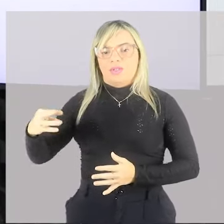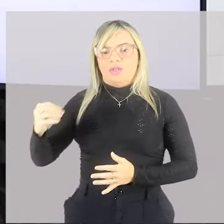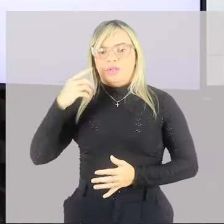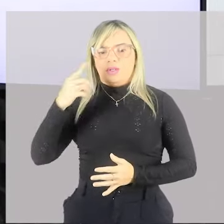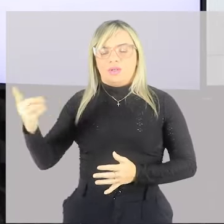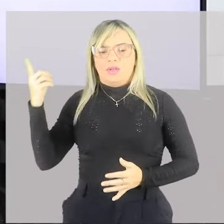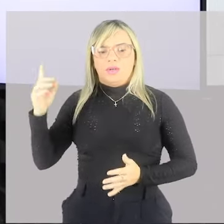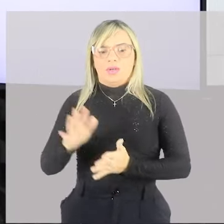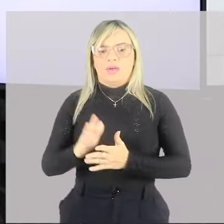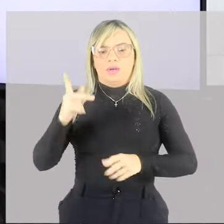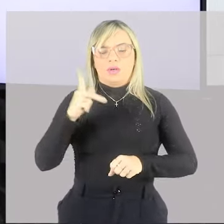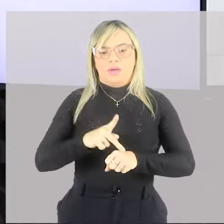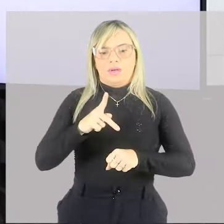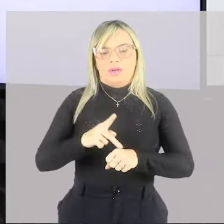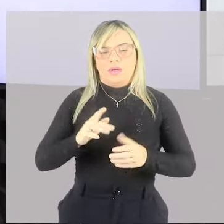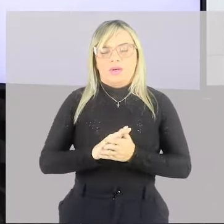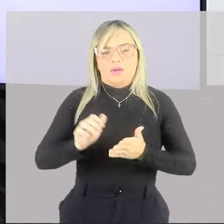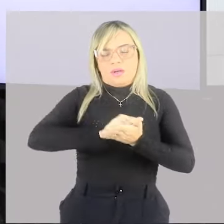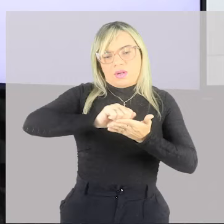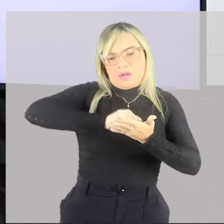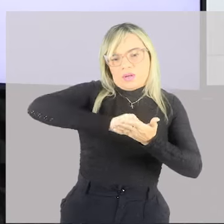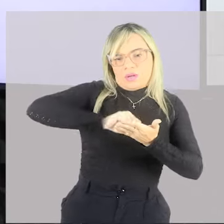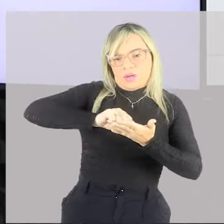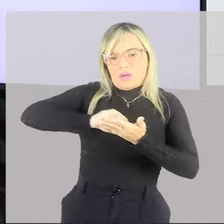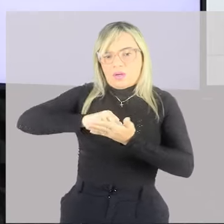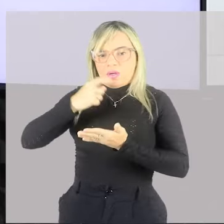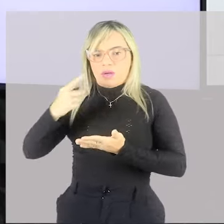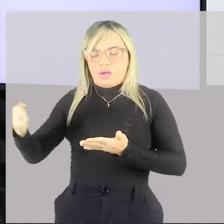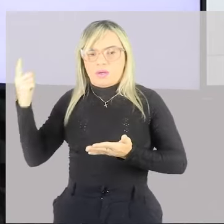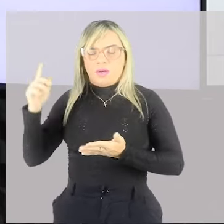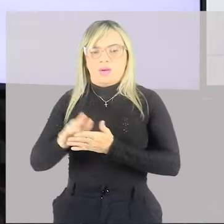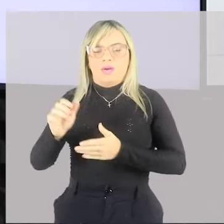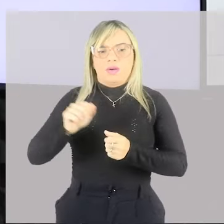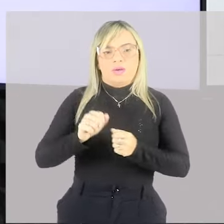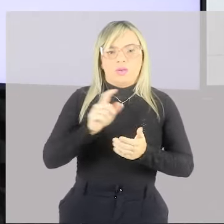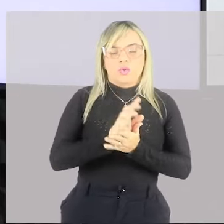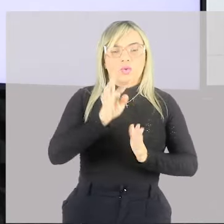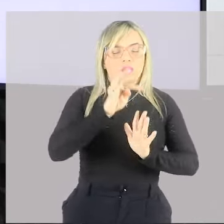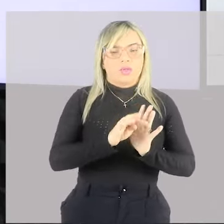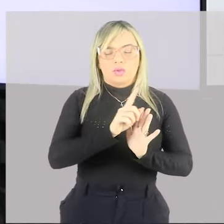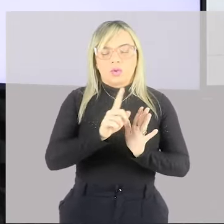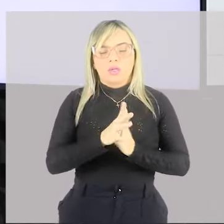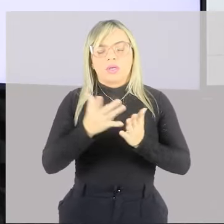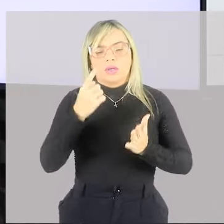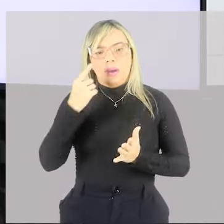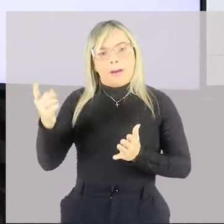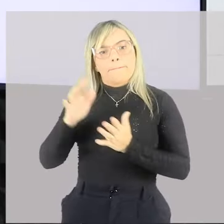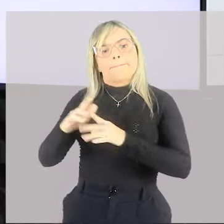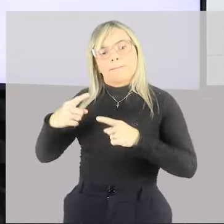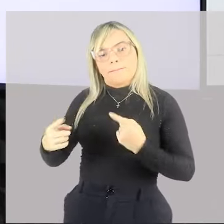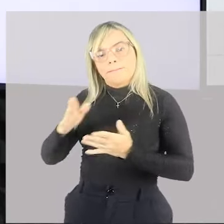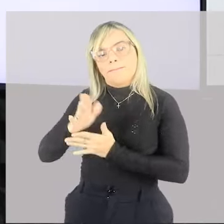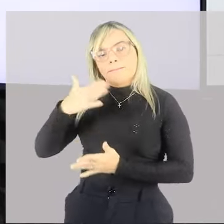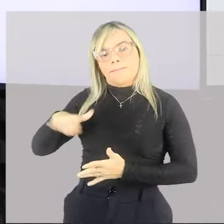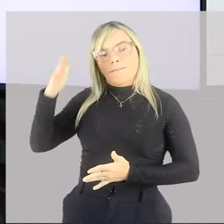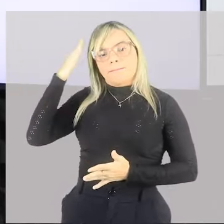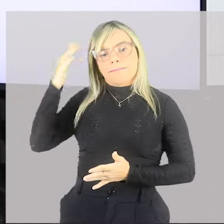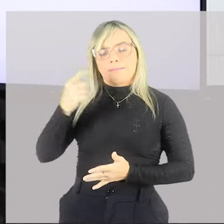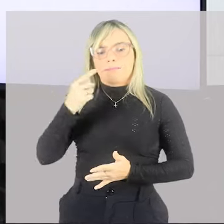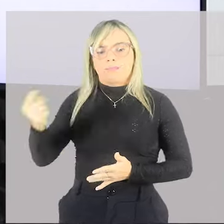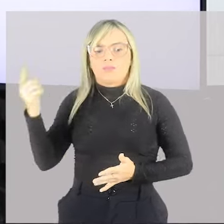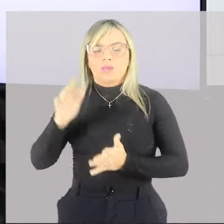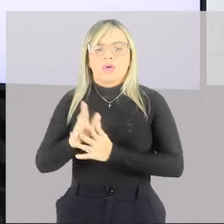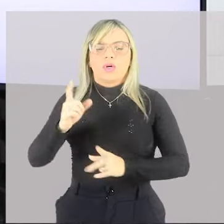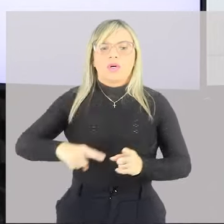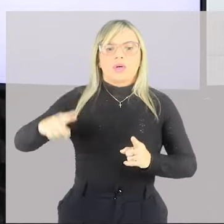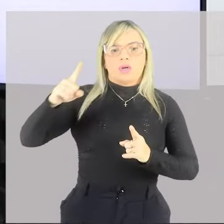chamado Pedra Sabão eu não citei n na no texto mas eu quero que vocês entendam o que que é pedra sabão Por que que ela é chamado dessa maneira é um